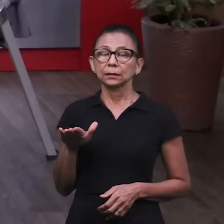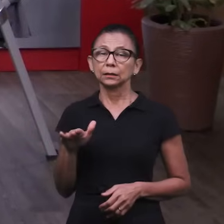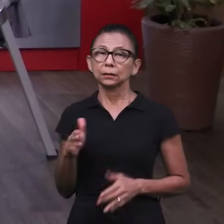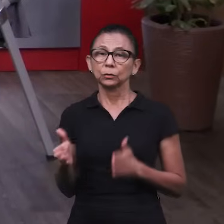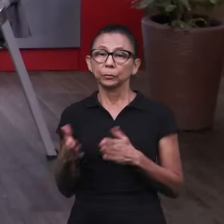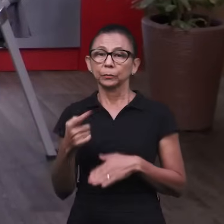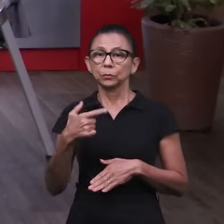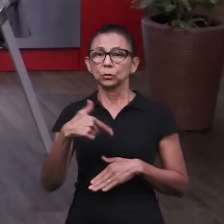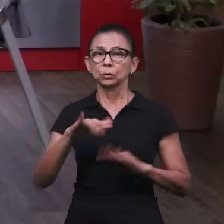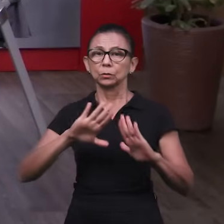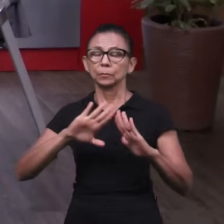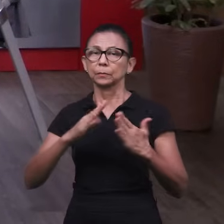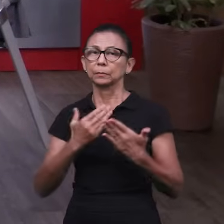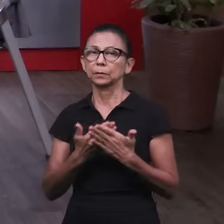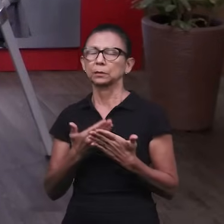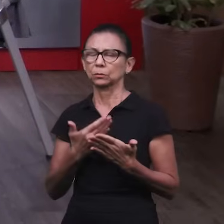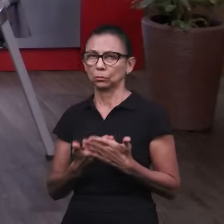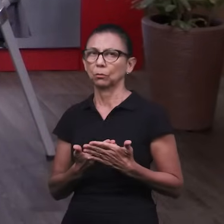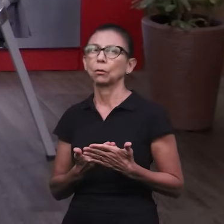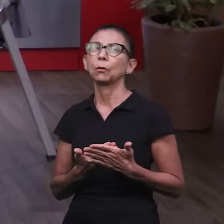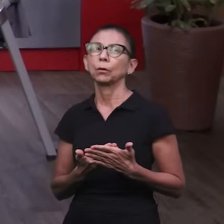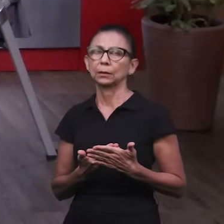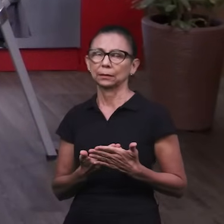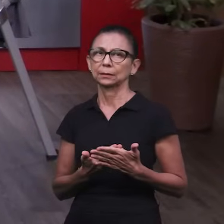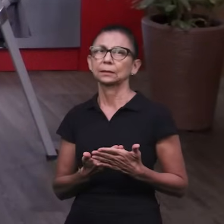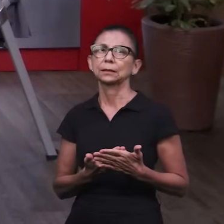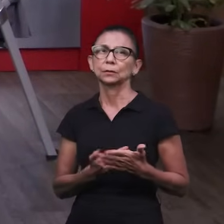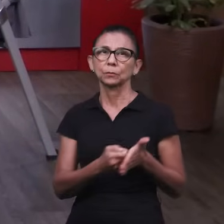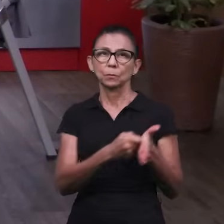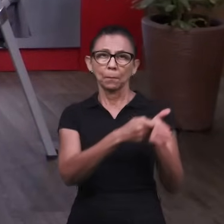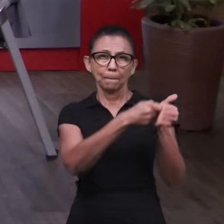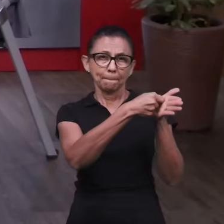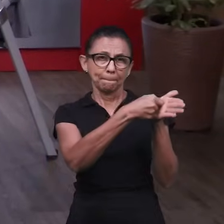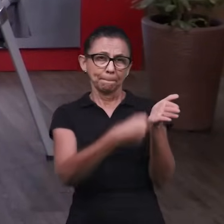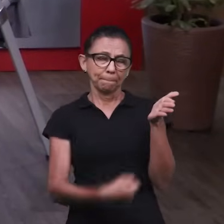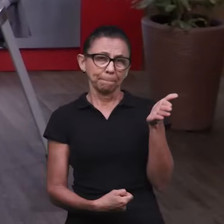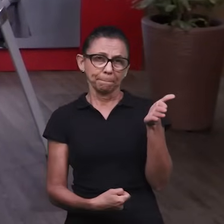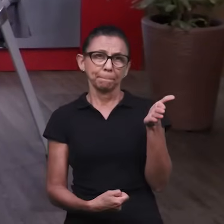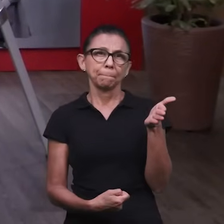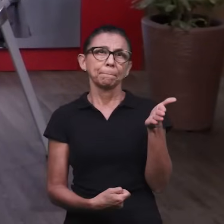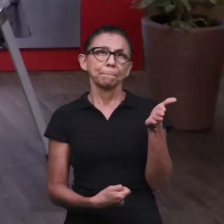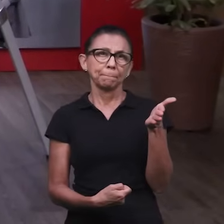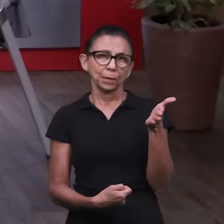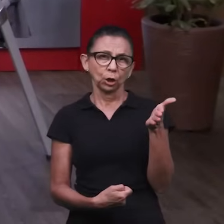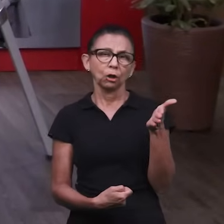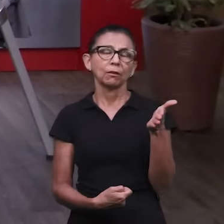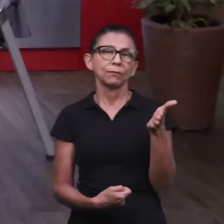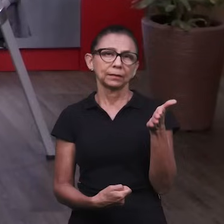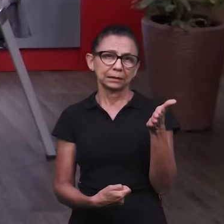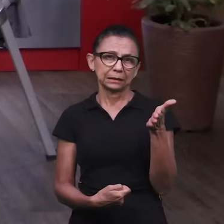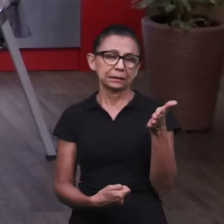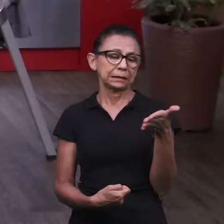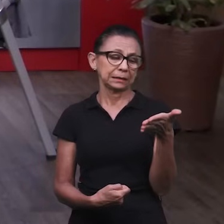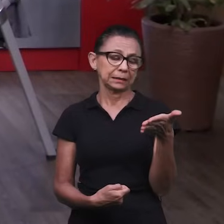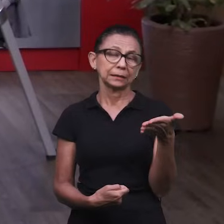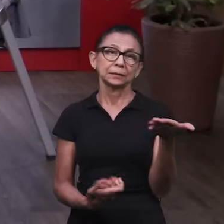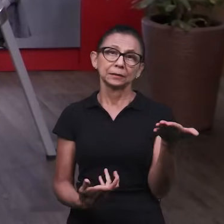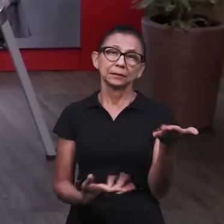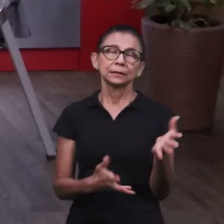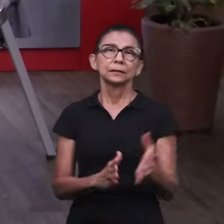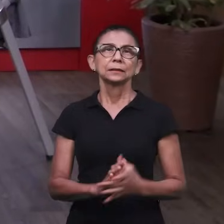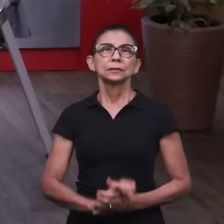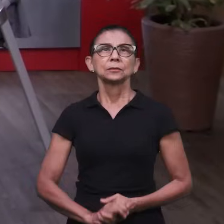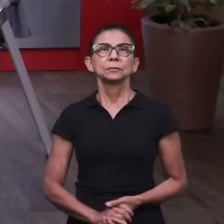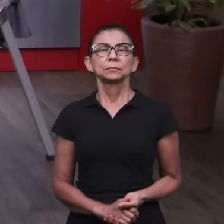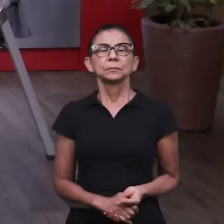para a escola, e principalmente quando vieram as provas escolares, que ele passa ali 1 ou 2 anos que não tem prova, né? Que é só apto, inapto.